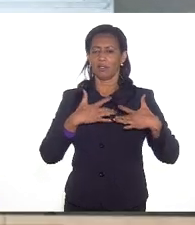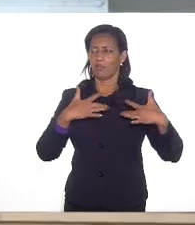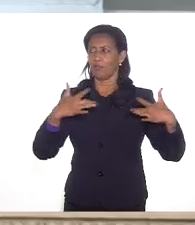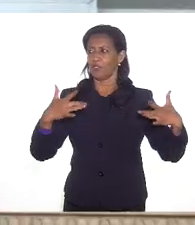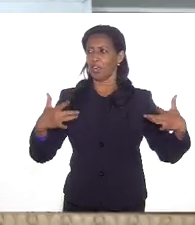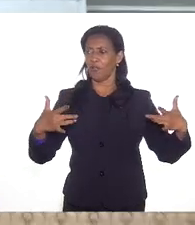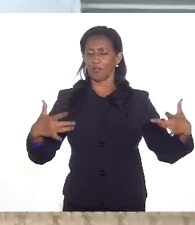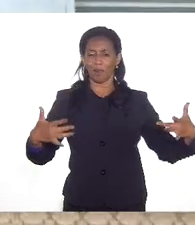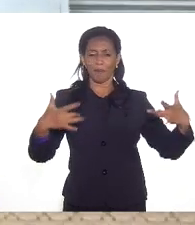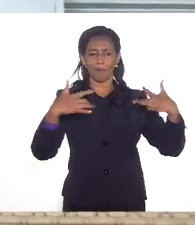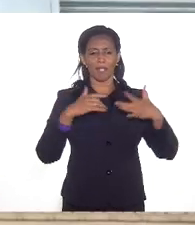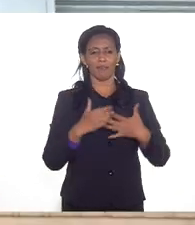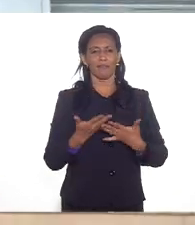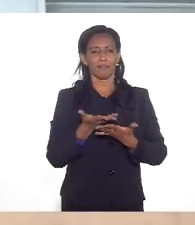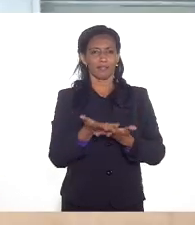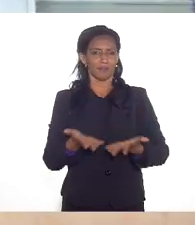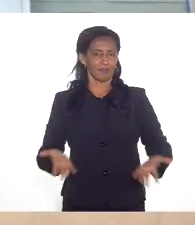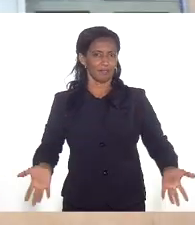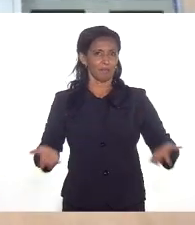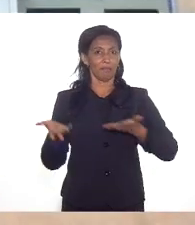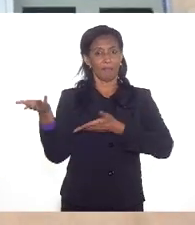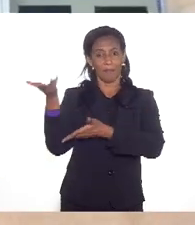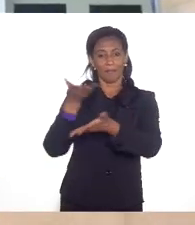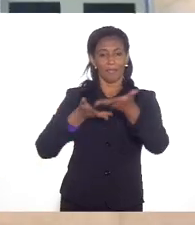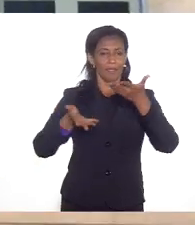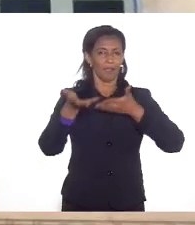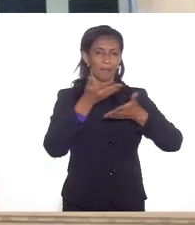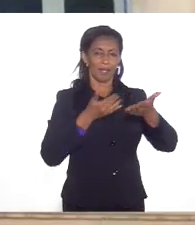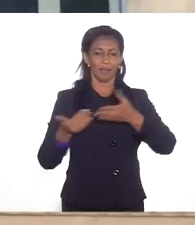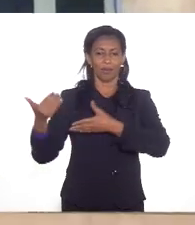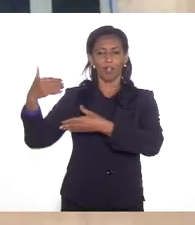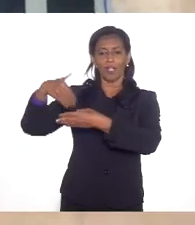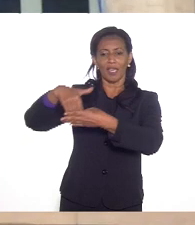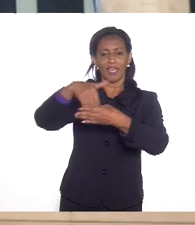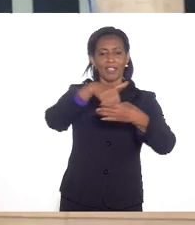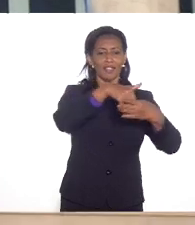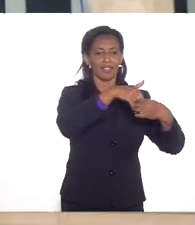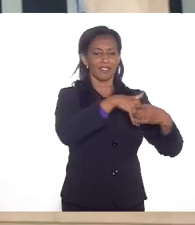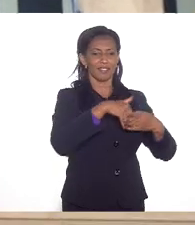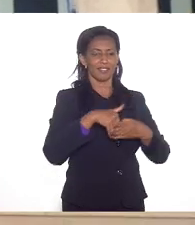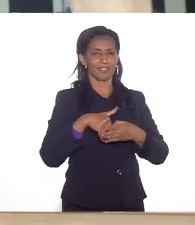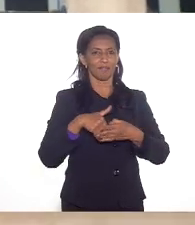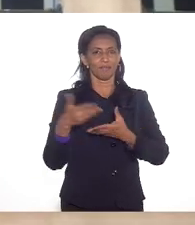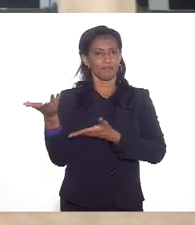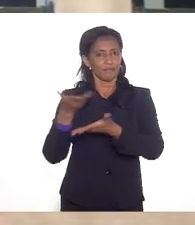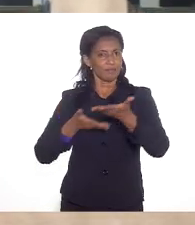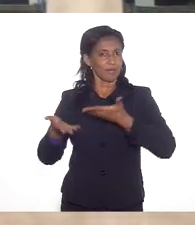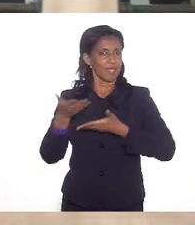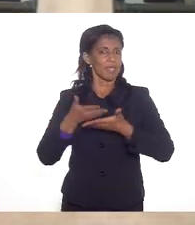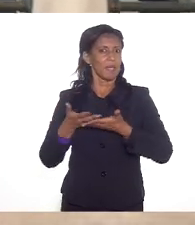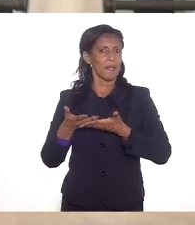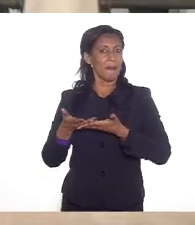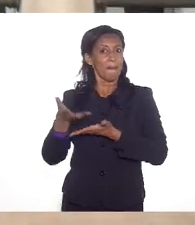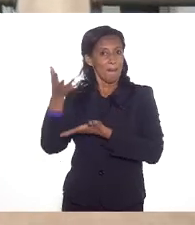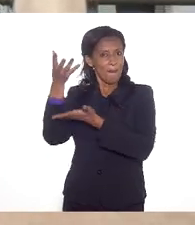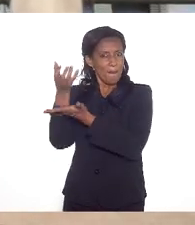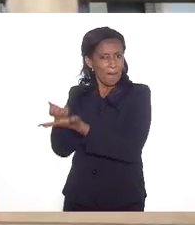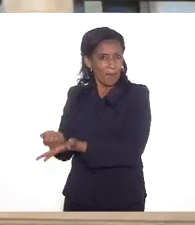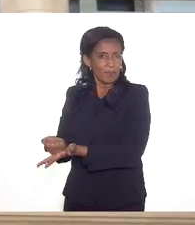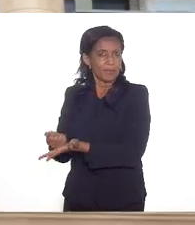Senador arolde de Oliveira eu participei desenvolver as votações participei do pop